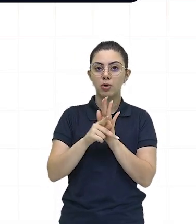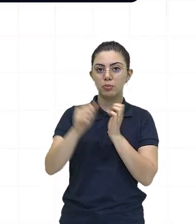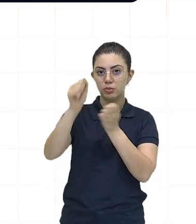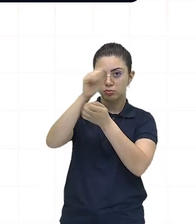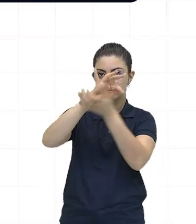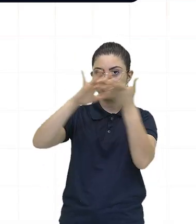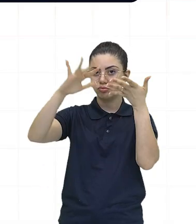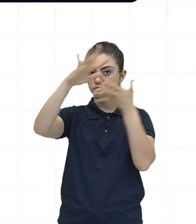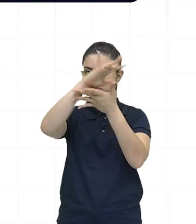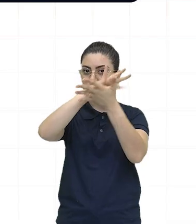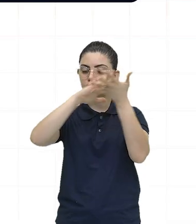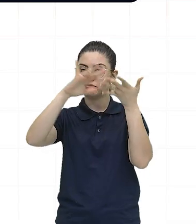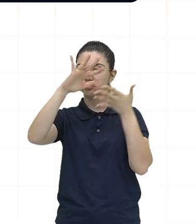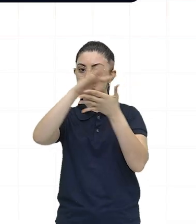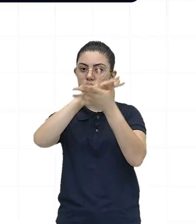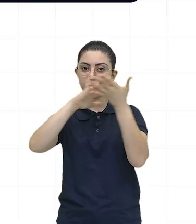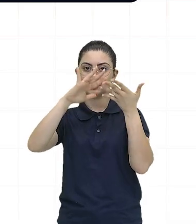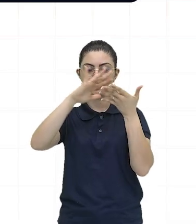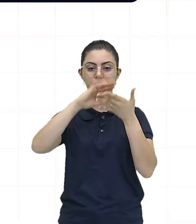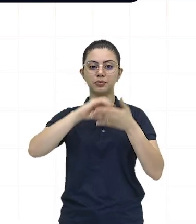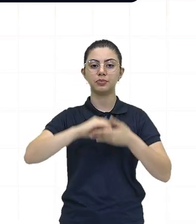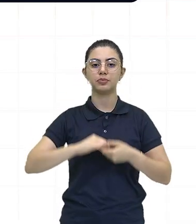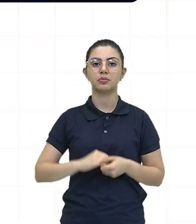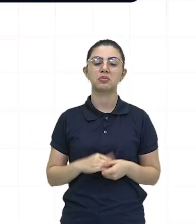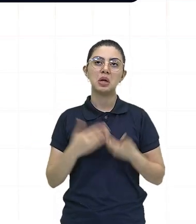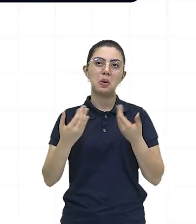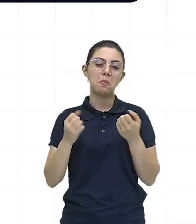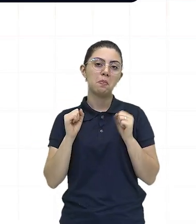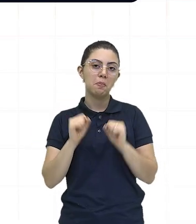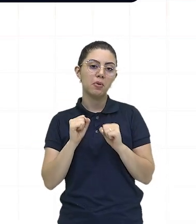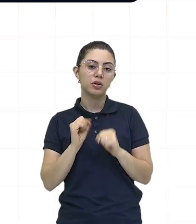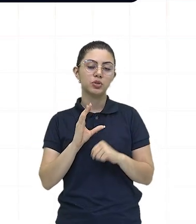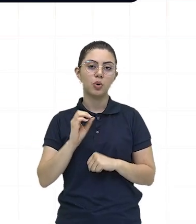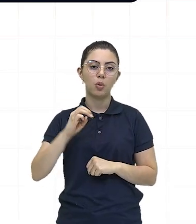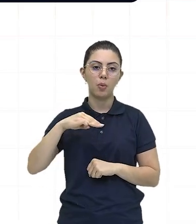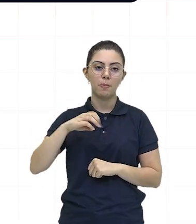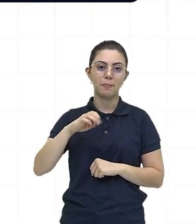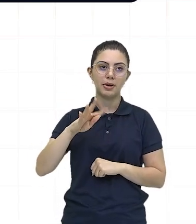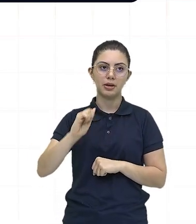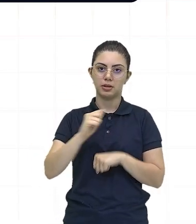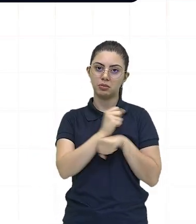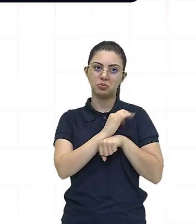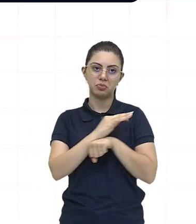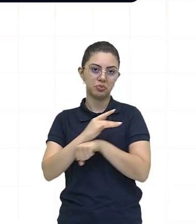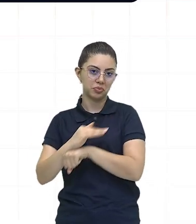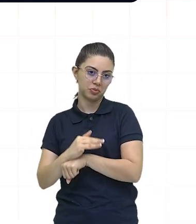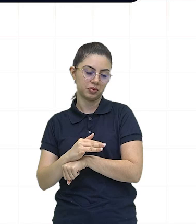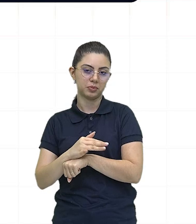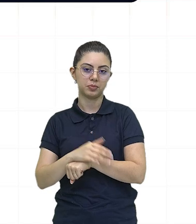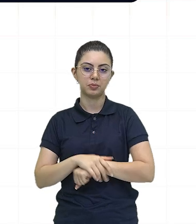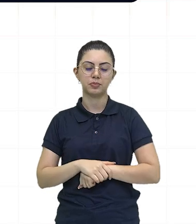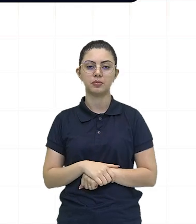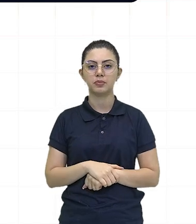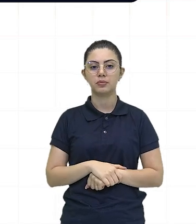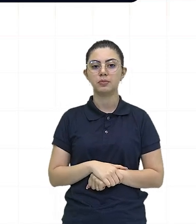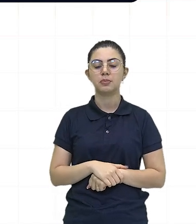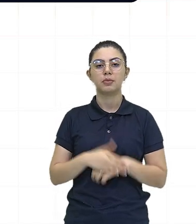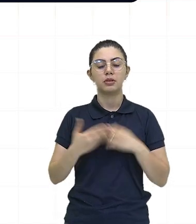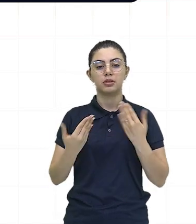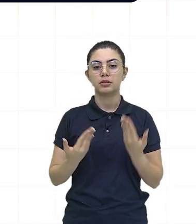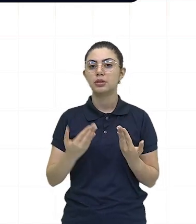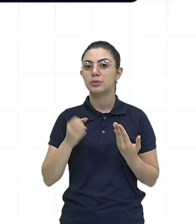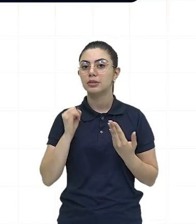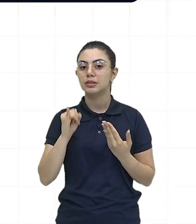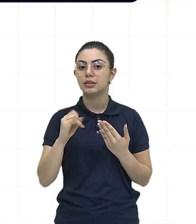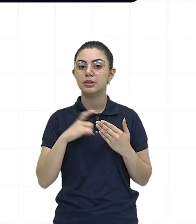de origem que pode ser de um cometa, de um asteroide. E esse fragmento, quando ele entra